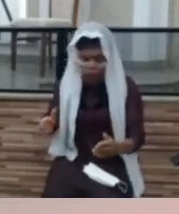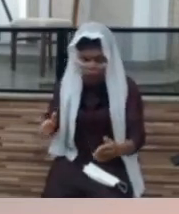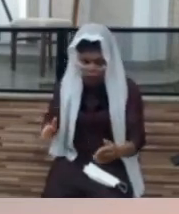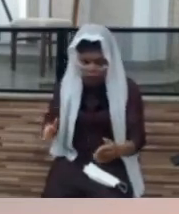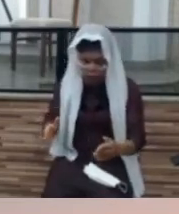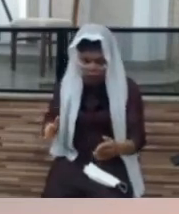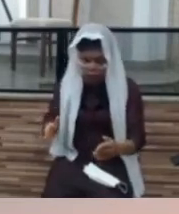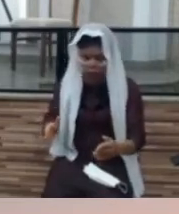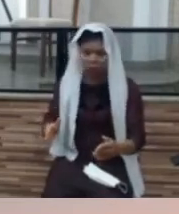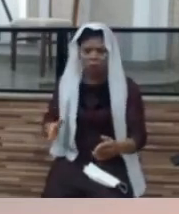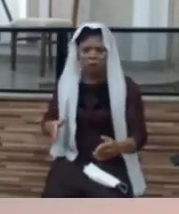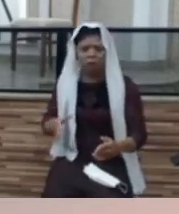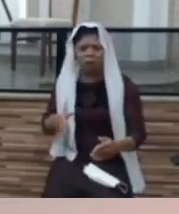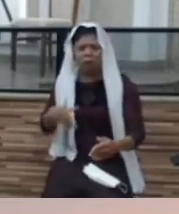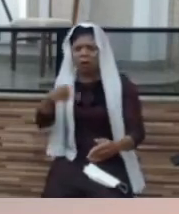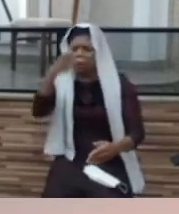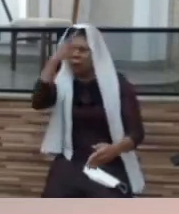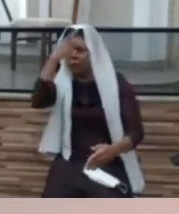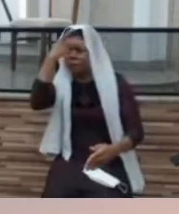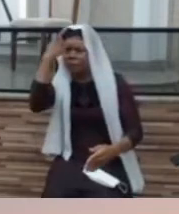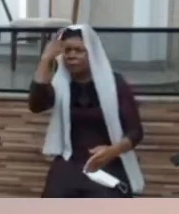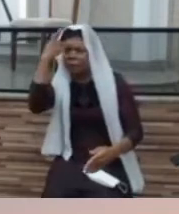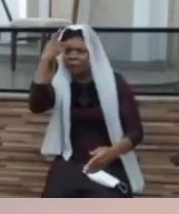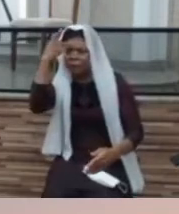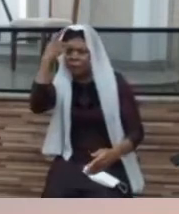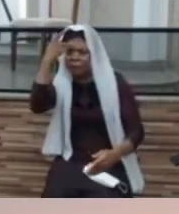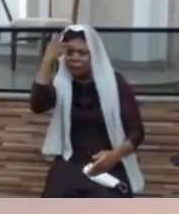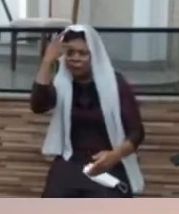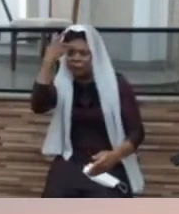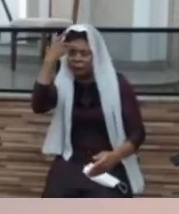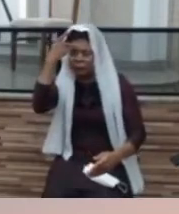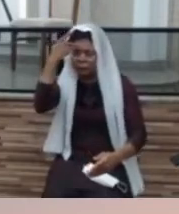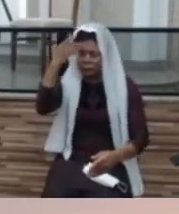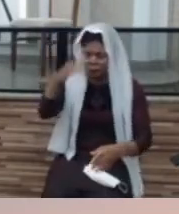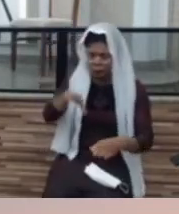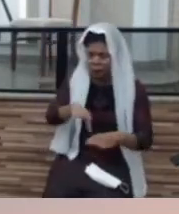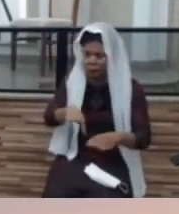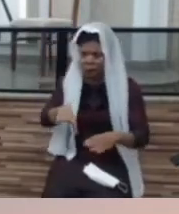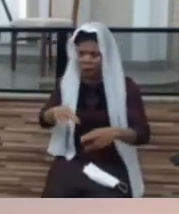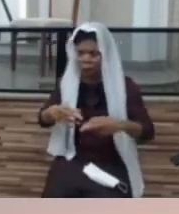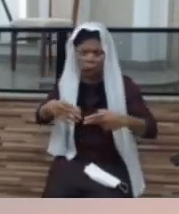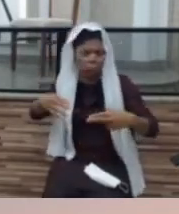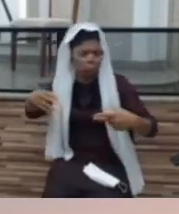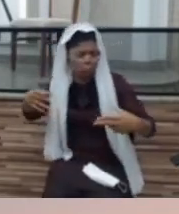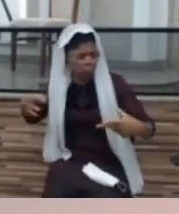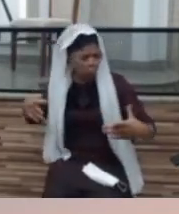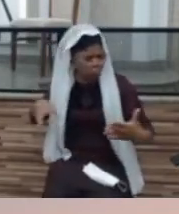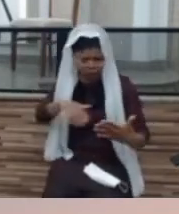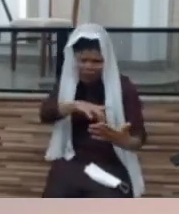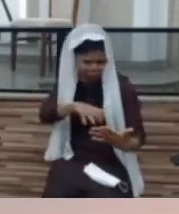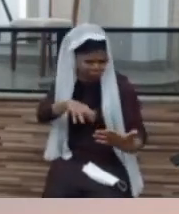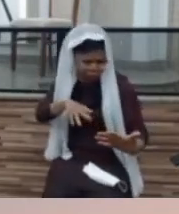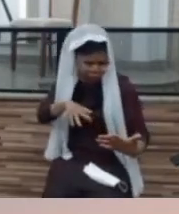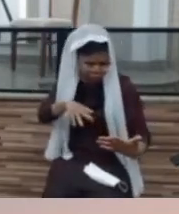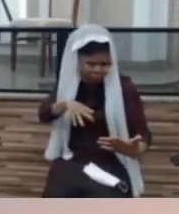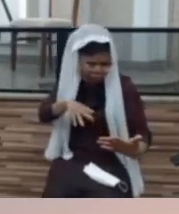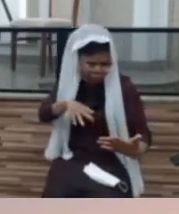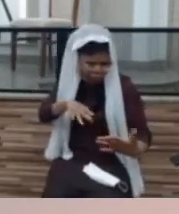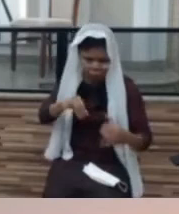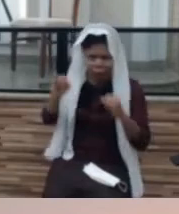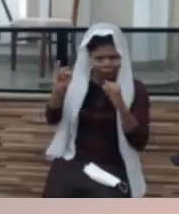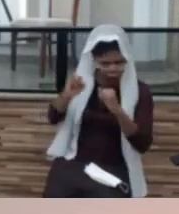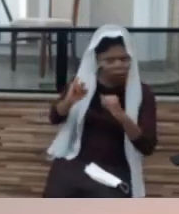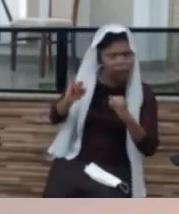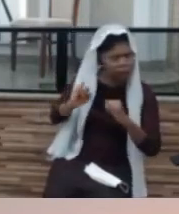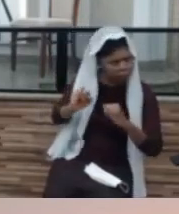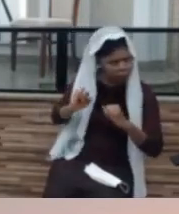trigo, o mosto, irmãos, os utensílios sagrados ficavam ali também, tinha um lugar para os utensílios